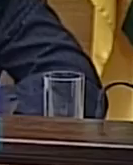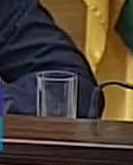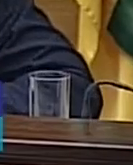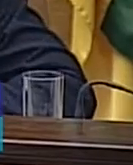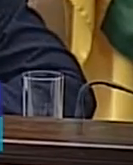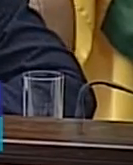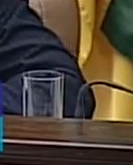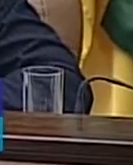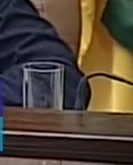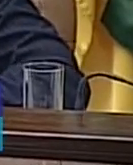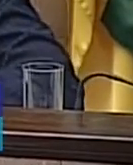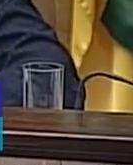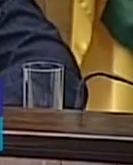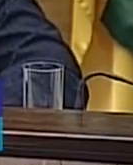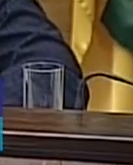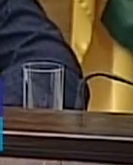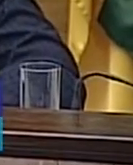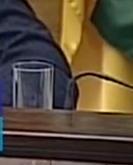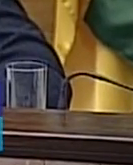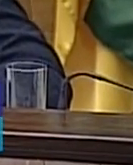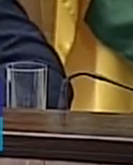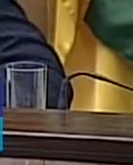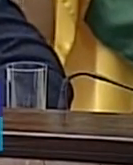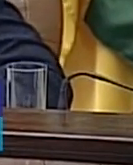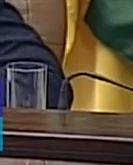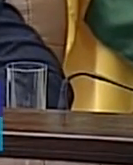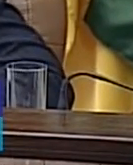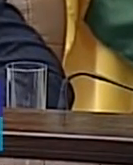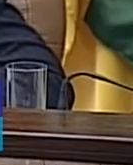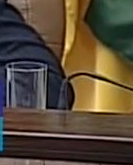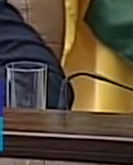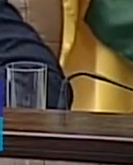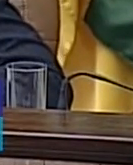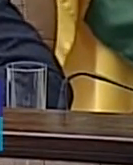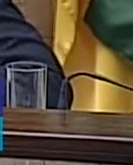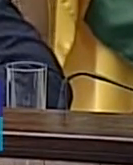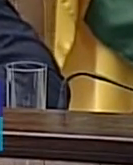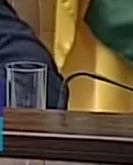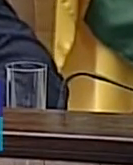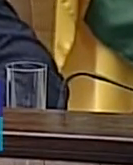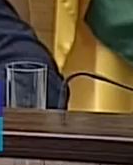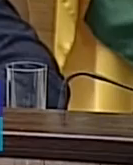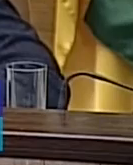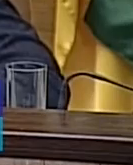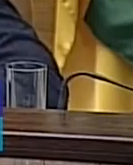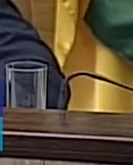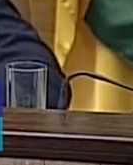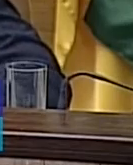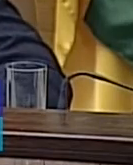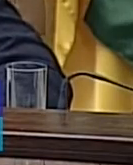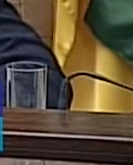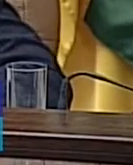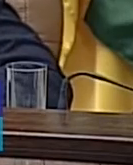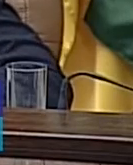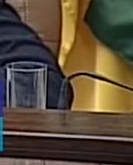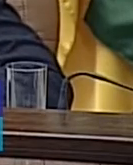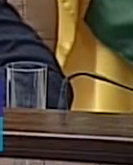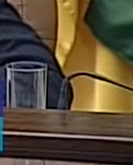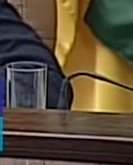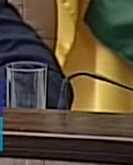povo Sergipano queria eh agradecer a deputada Ana Lu pelo convite foi